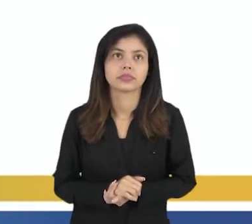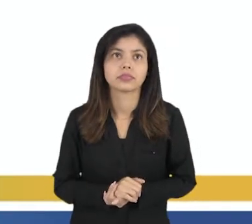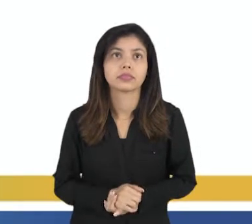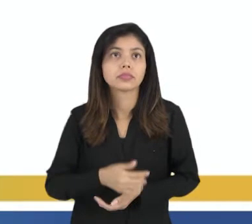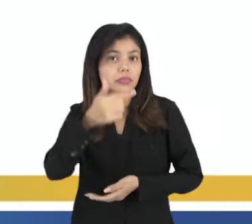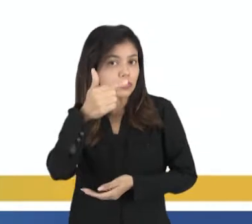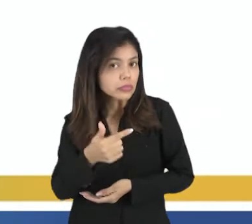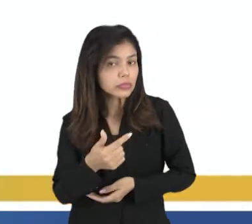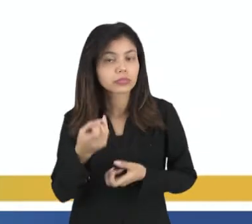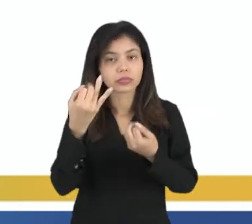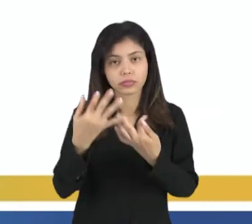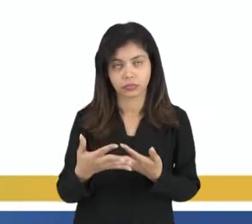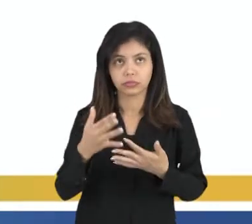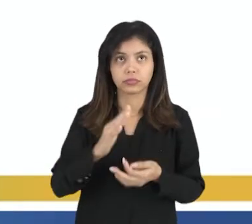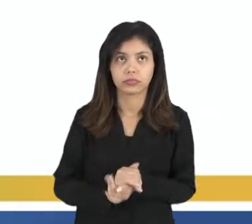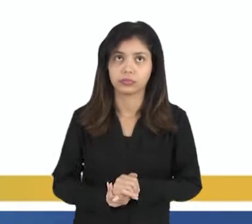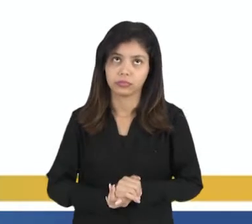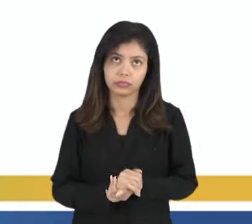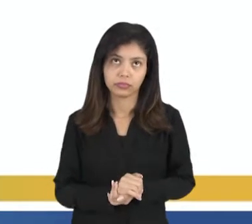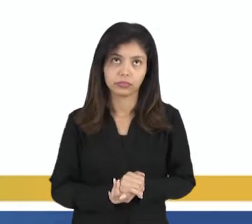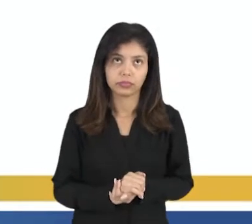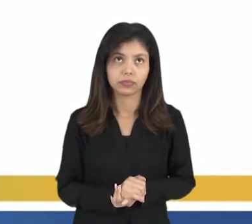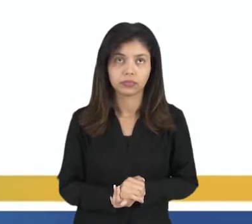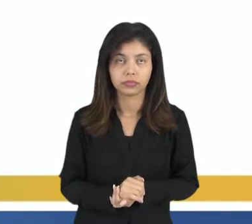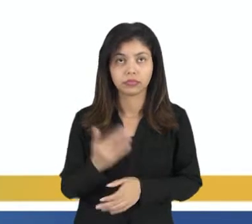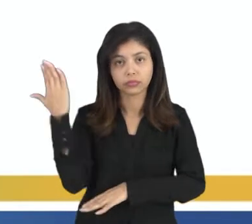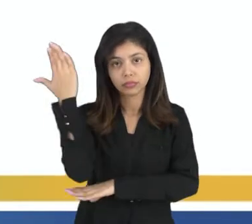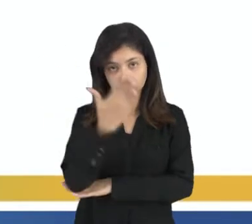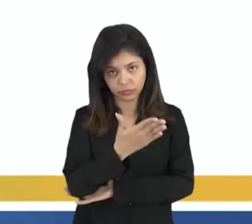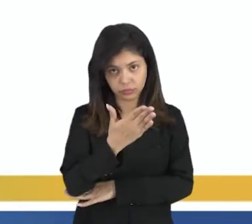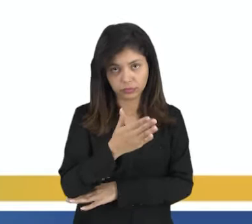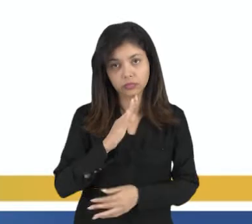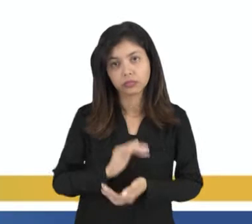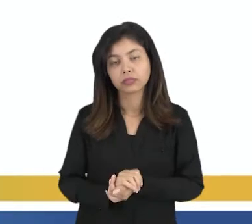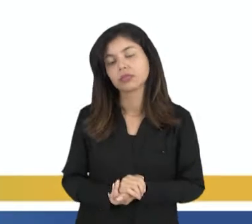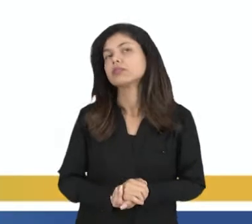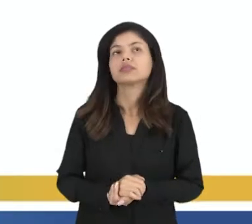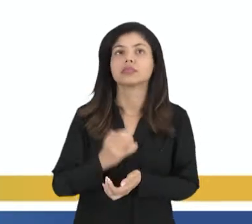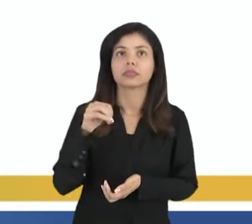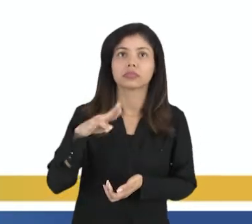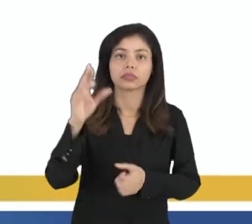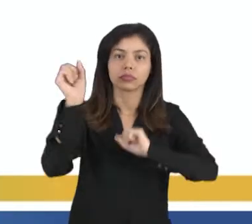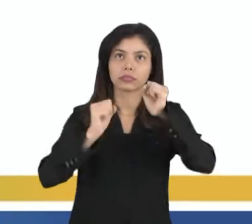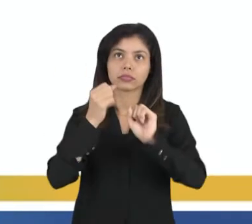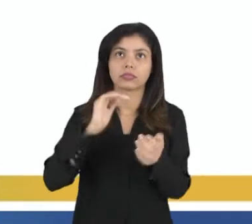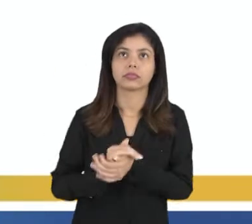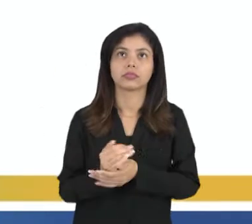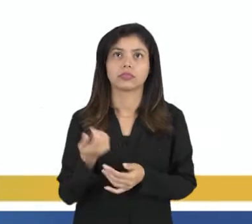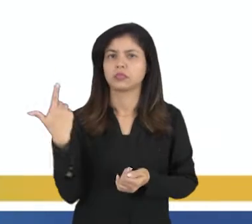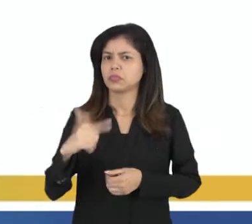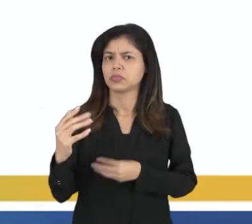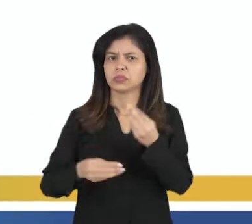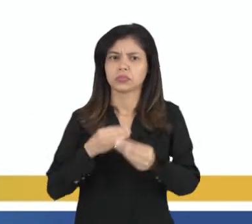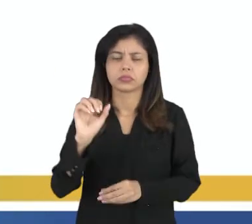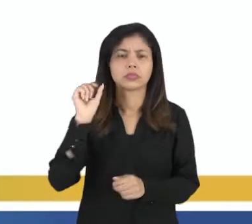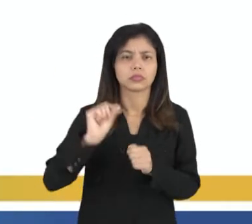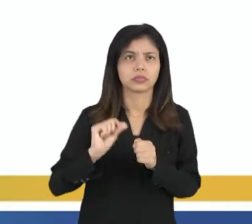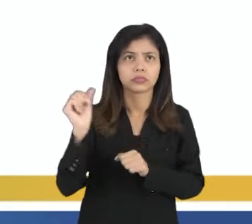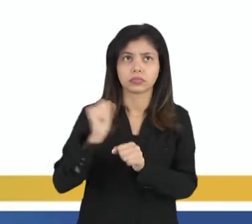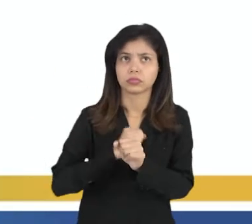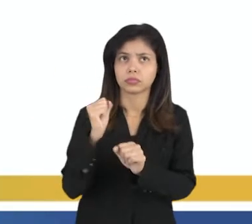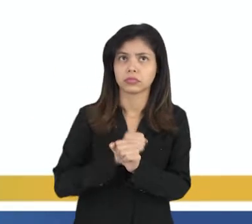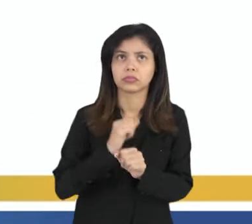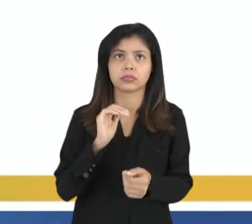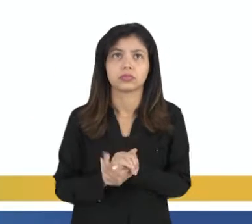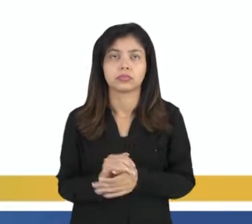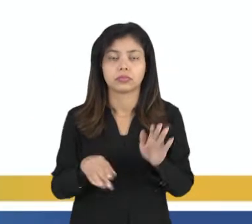O segundo enunciado diz o seguinte, está direcionado às máquinas térmicas. É impossível a construção de uma máquina térmica